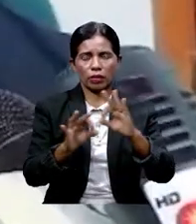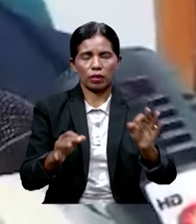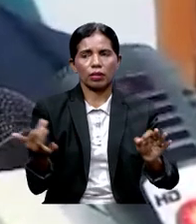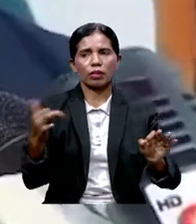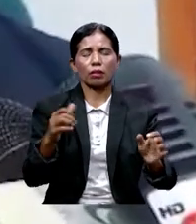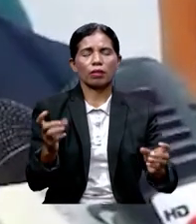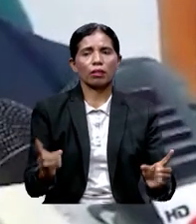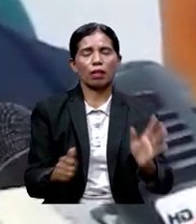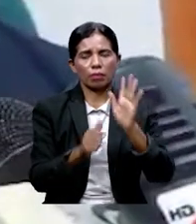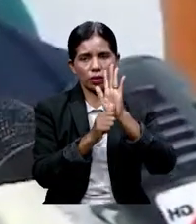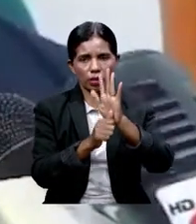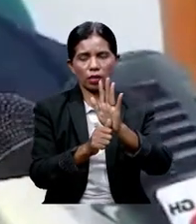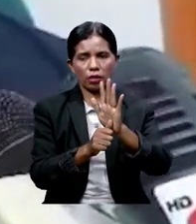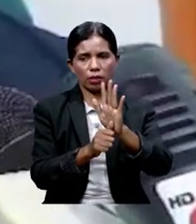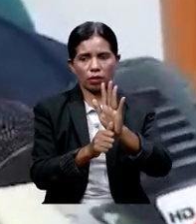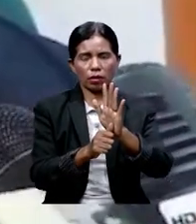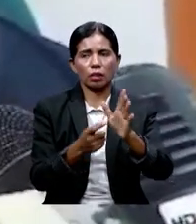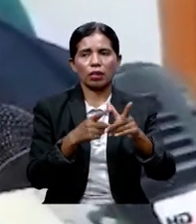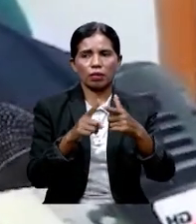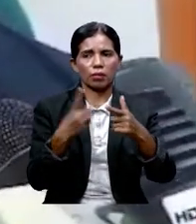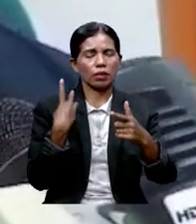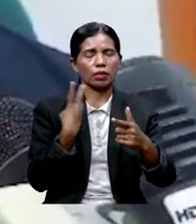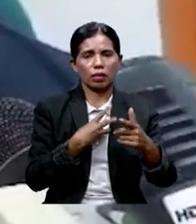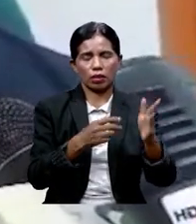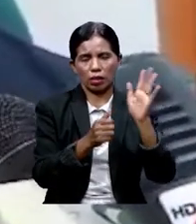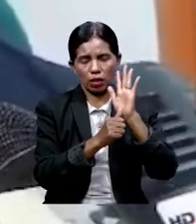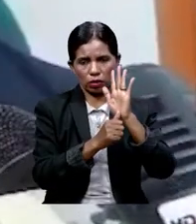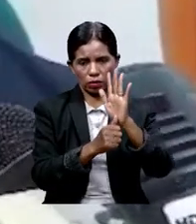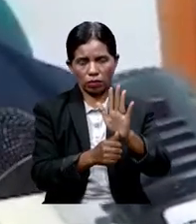hala apresentasaun para ir depois a atuatore